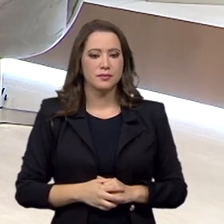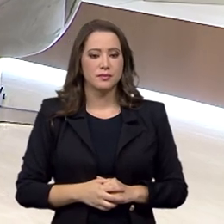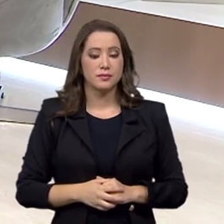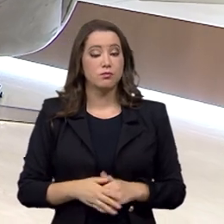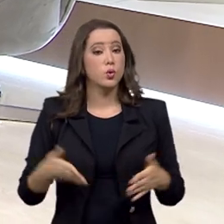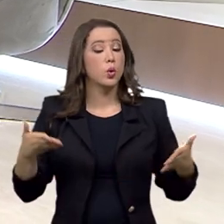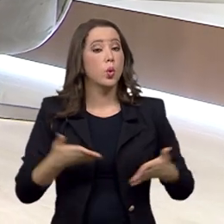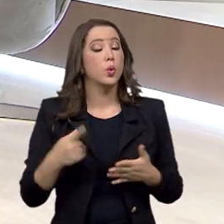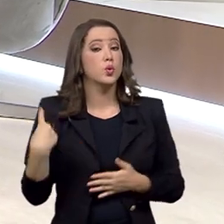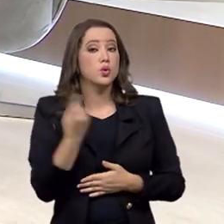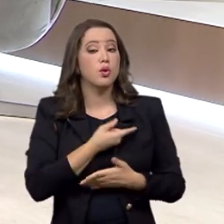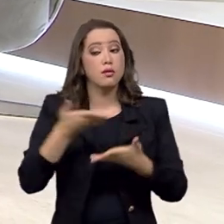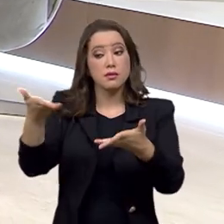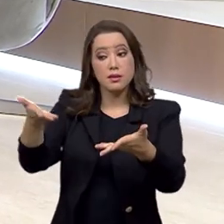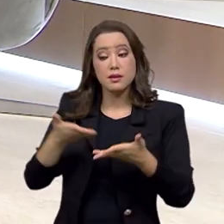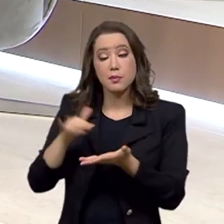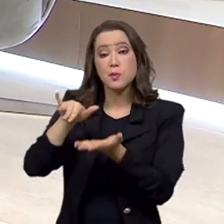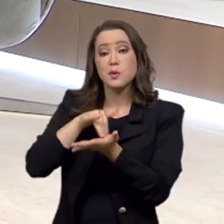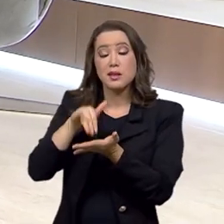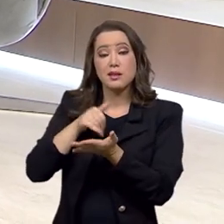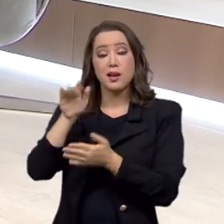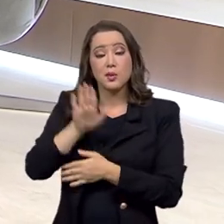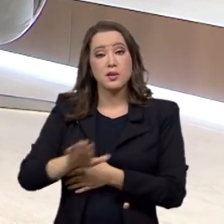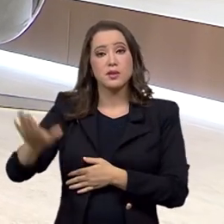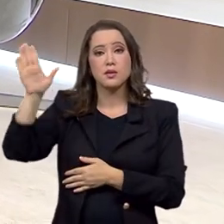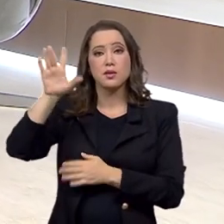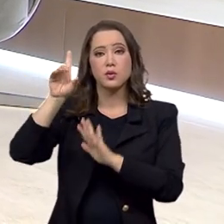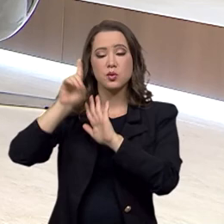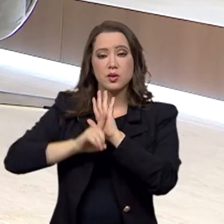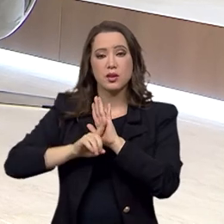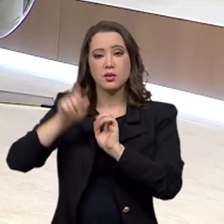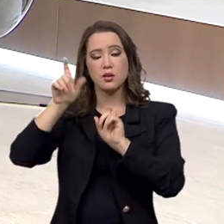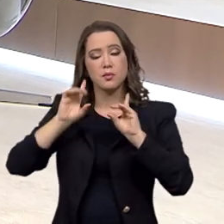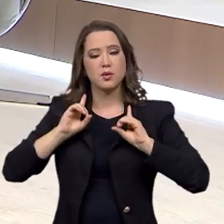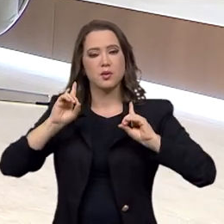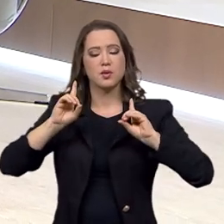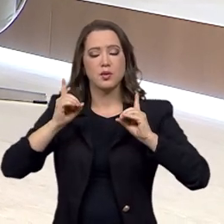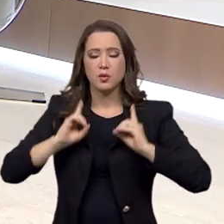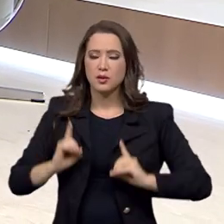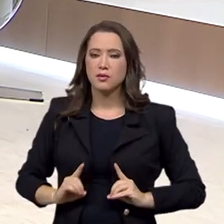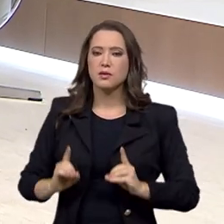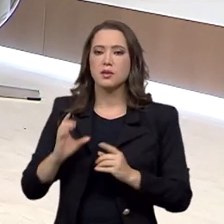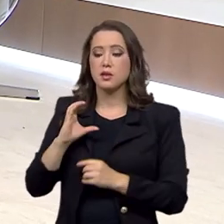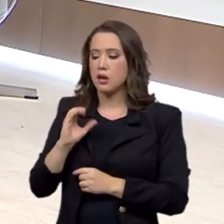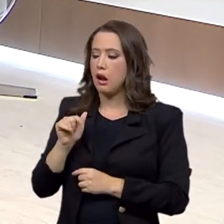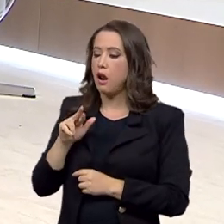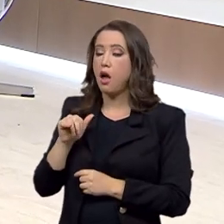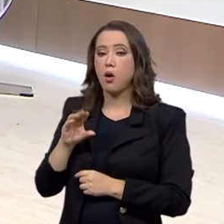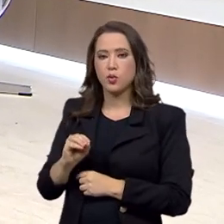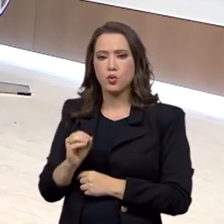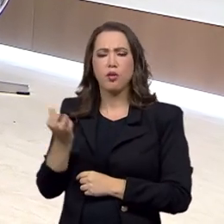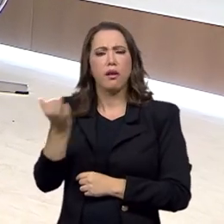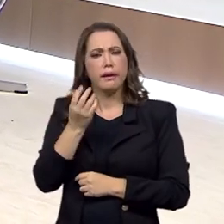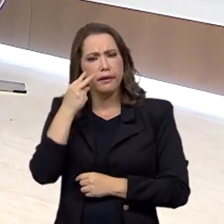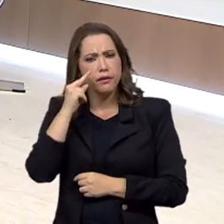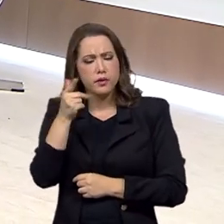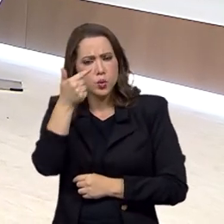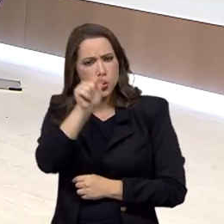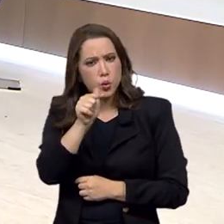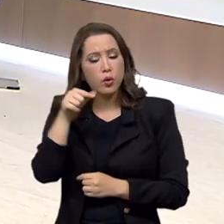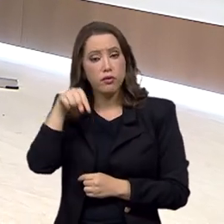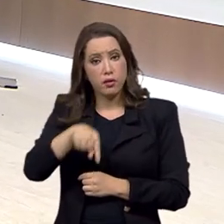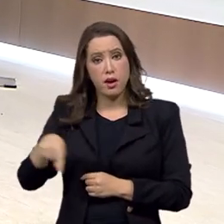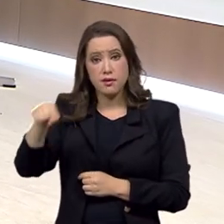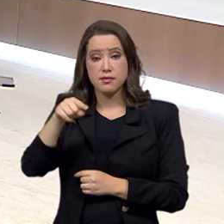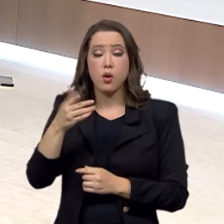Hoje nós recebemos o secretário nacional dos direitos da pessoa com deficiência, Cláudio Panuíro. Se você quiser rever esta